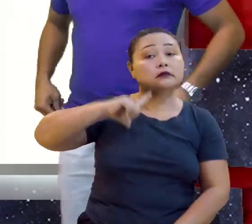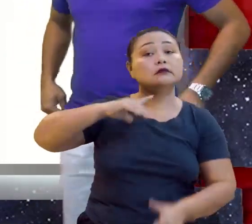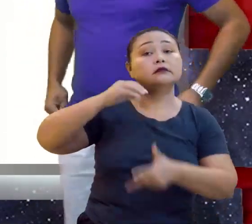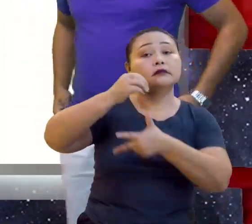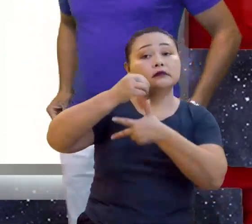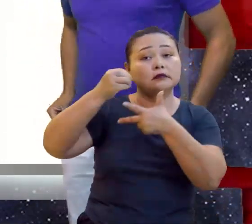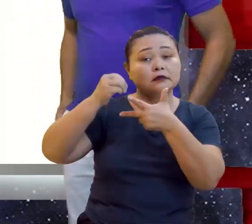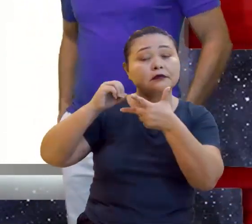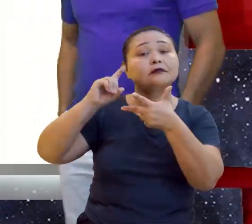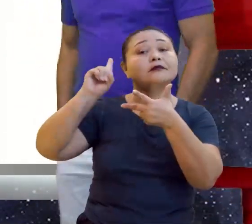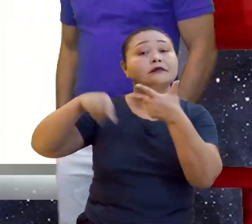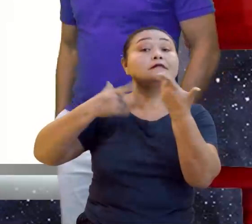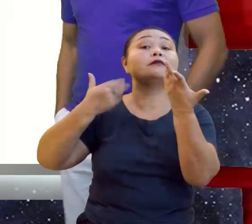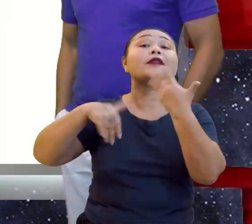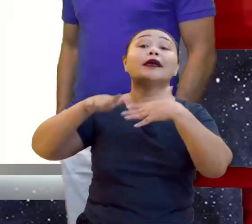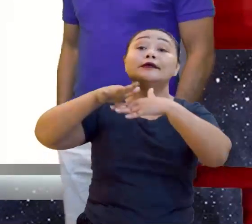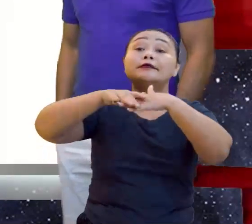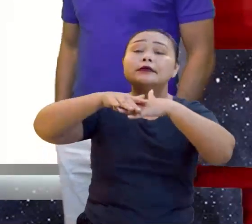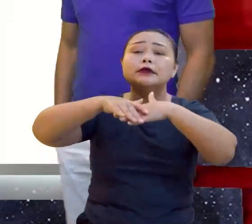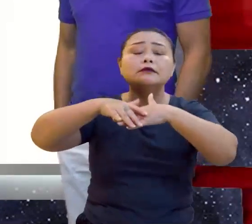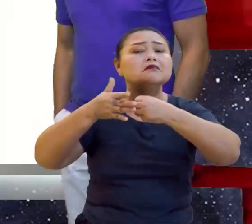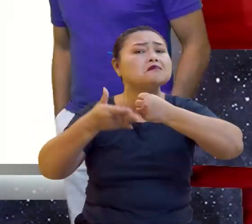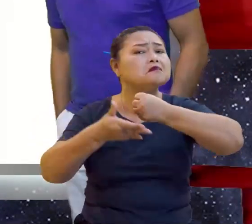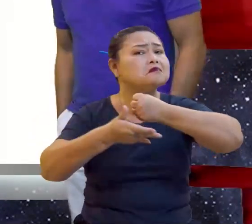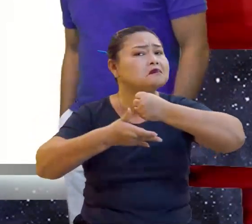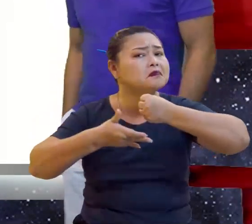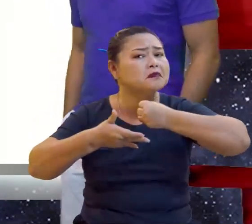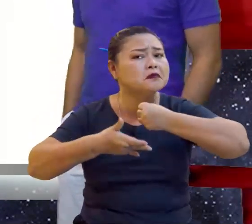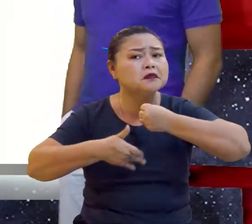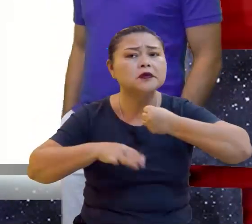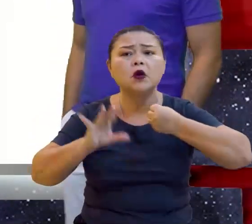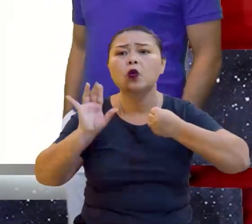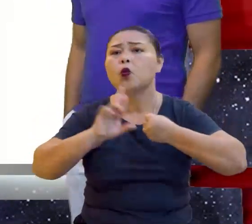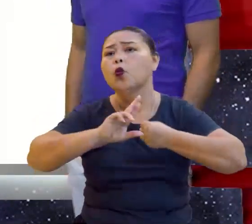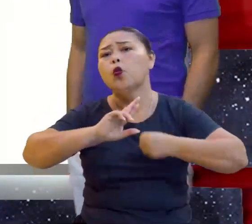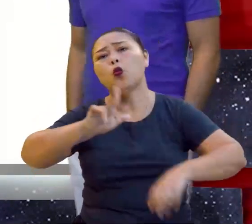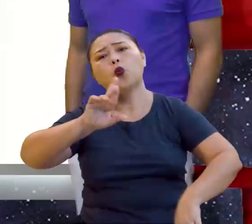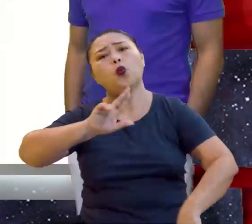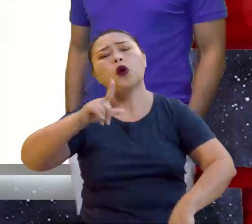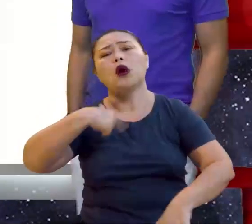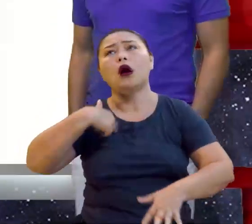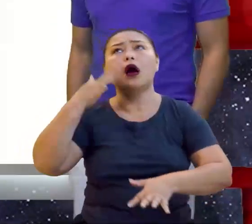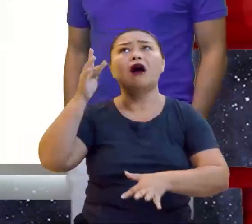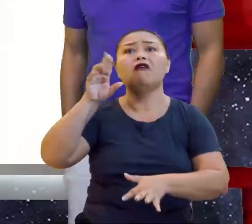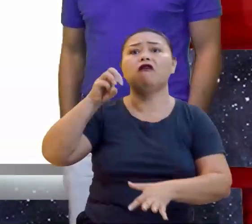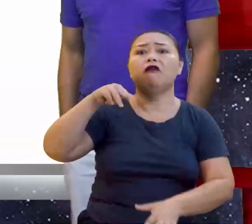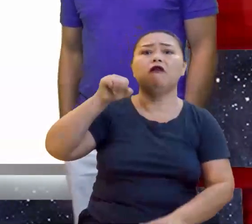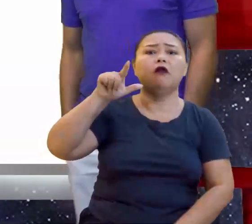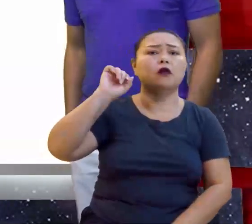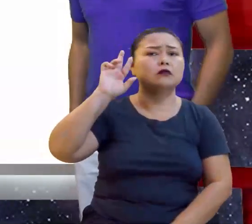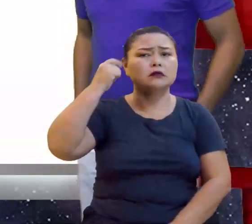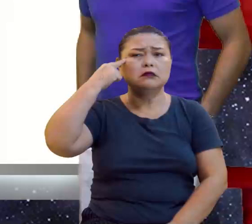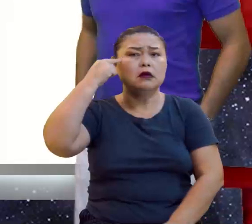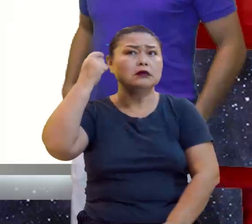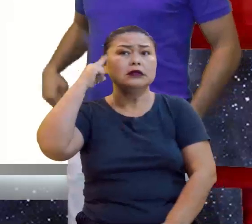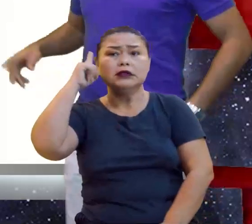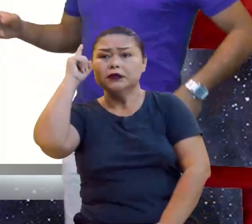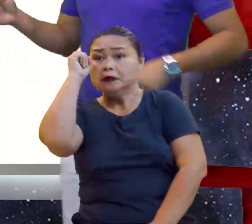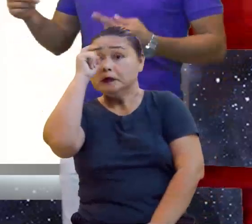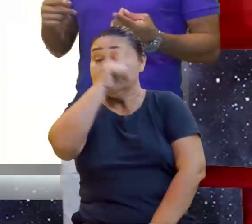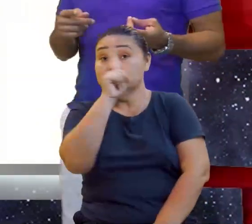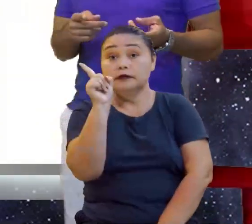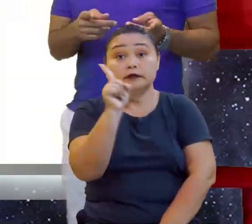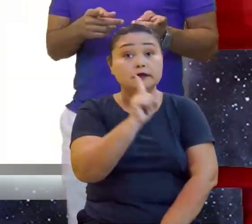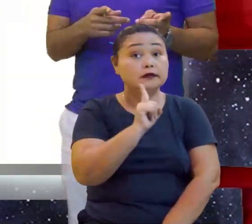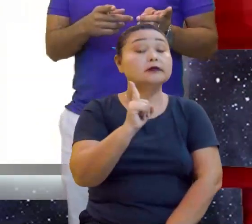é a matemática básica, né? Ou seja, não é envolvendo fórmulas mirabolantes, nem assuntos muito complexos, né?